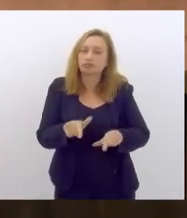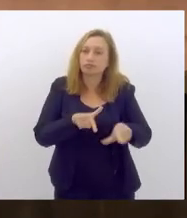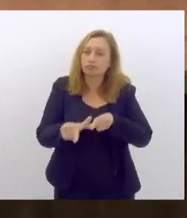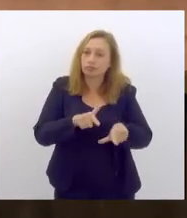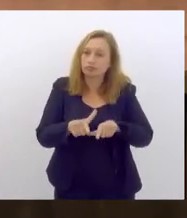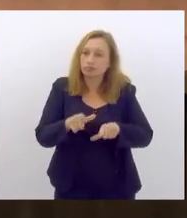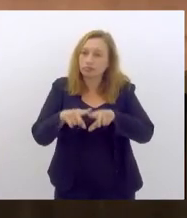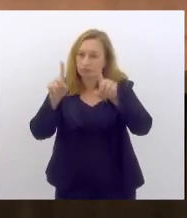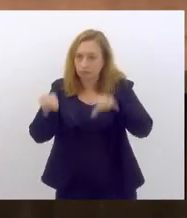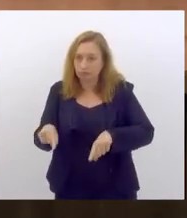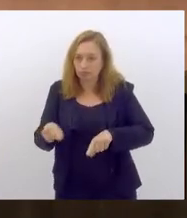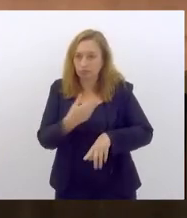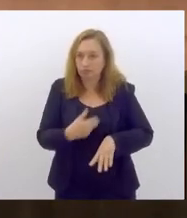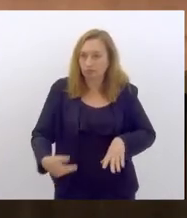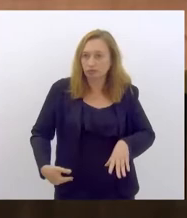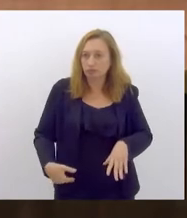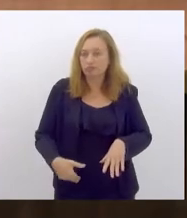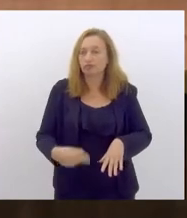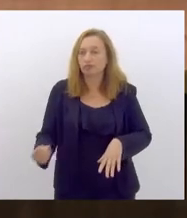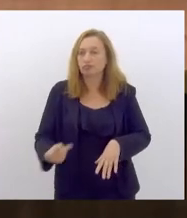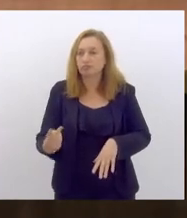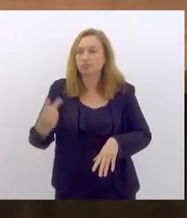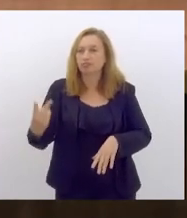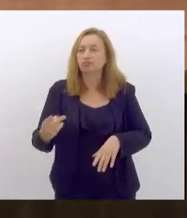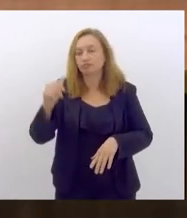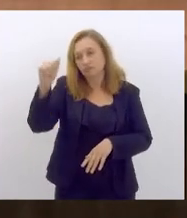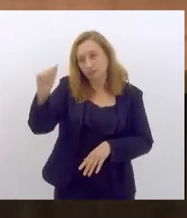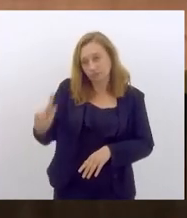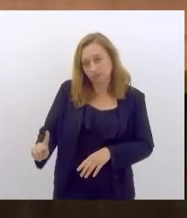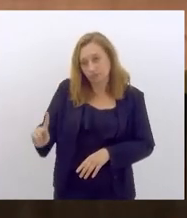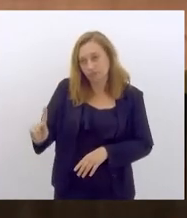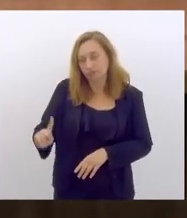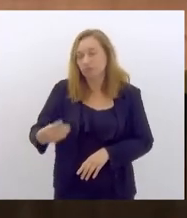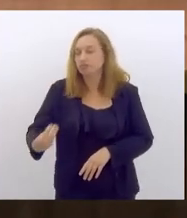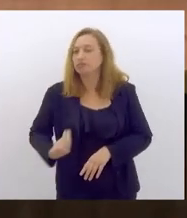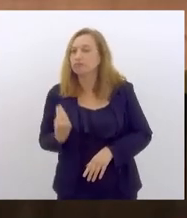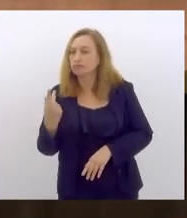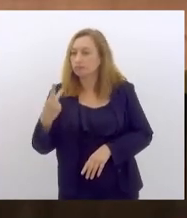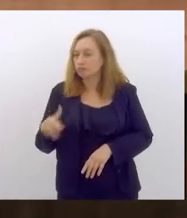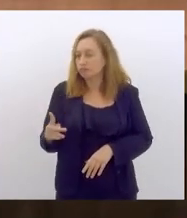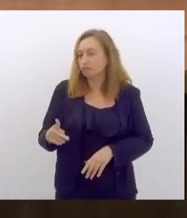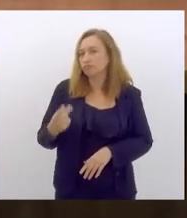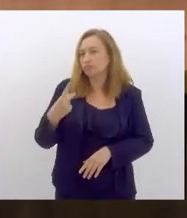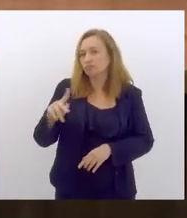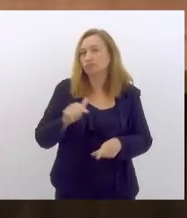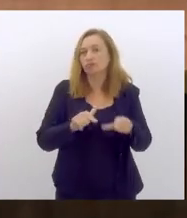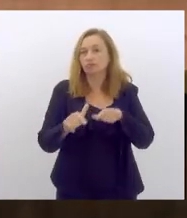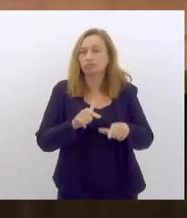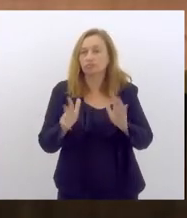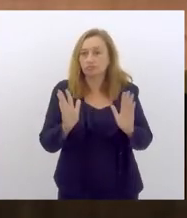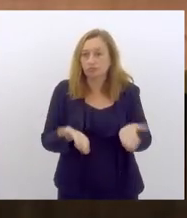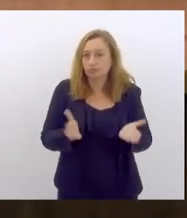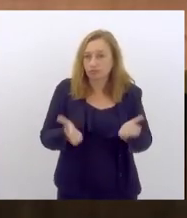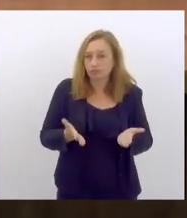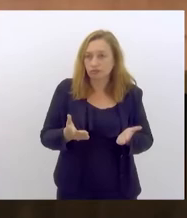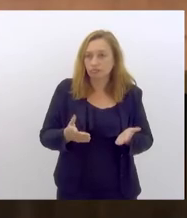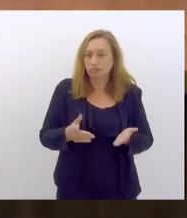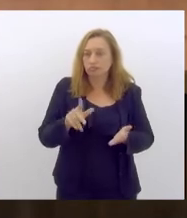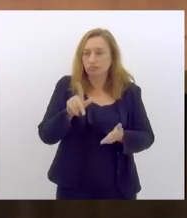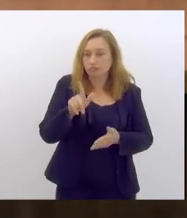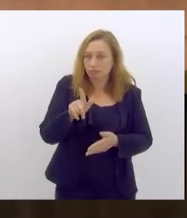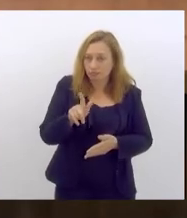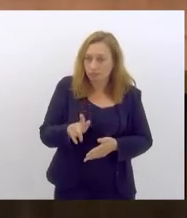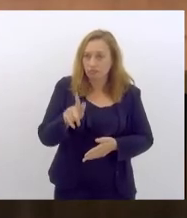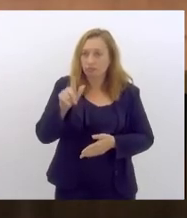do servidor seja considerado para a sua aposentadoria, para a sua vida, para que o seu trabalho, que hoje é hora extra, GLP,